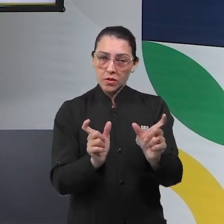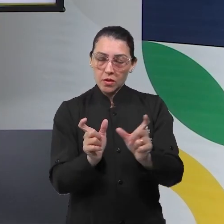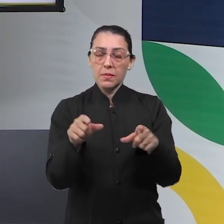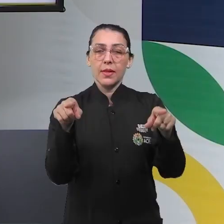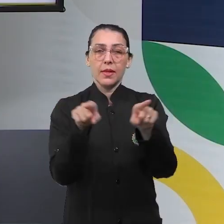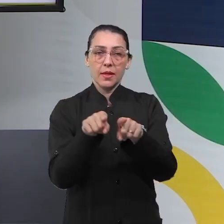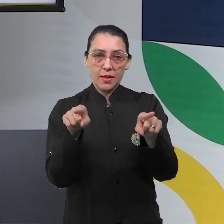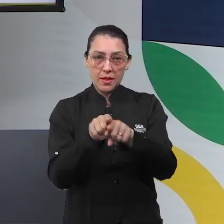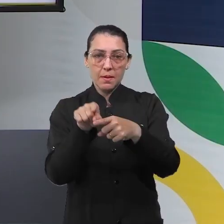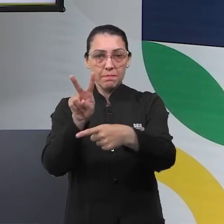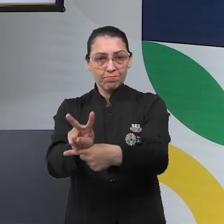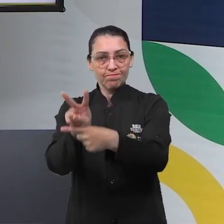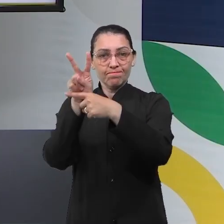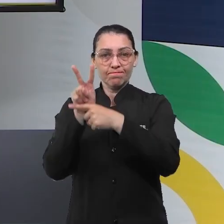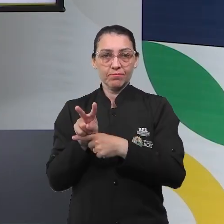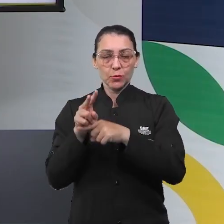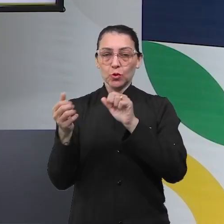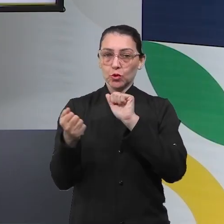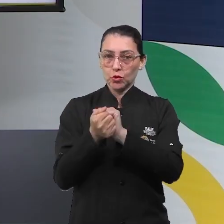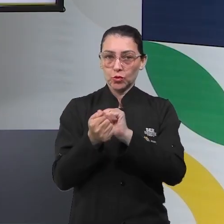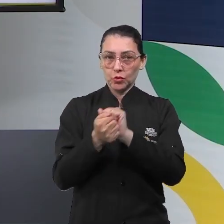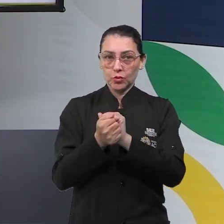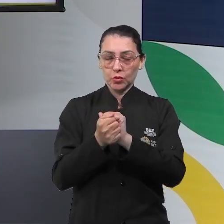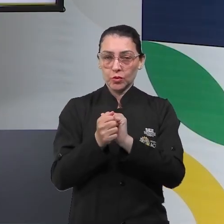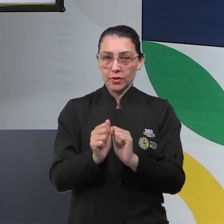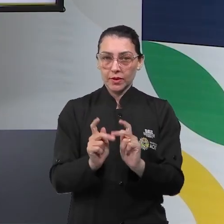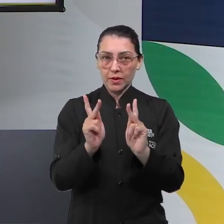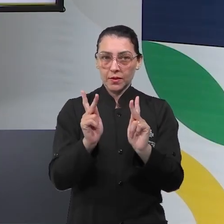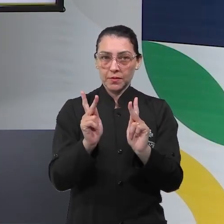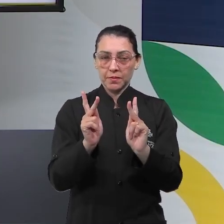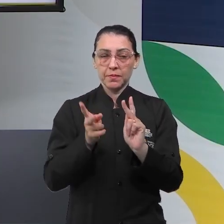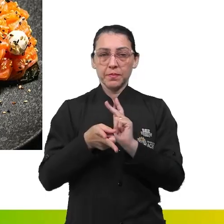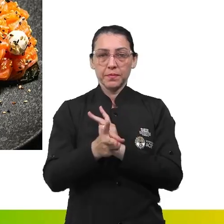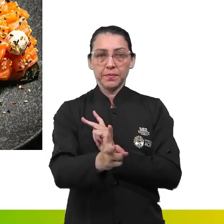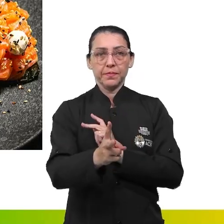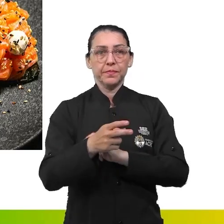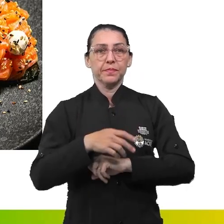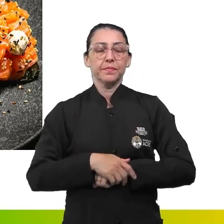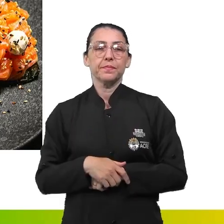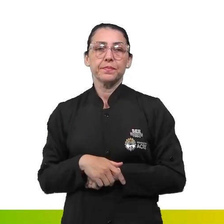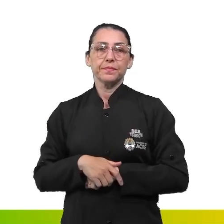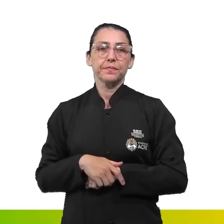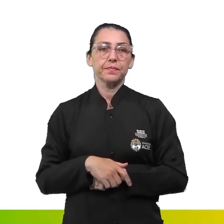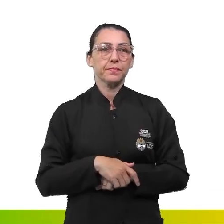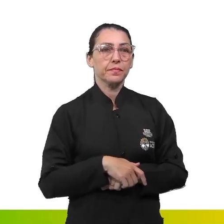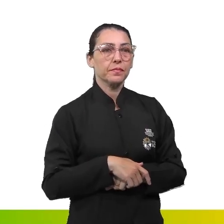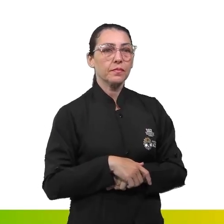delas também acabaram chegando junto. Tudo bem? Continuando.